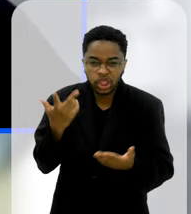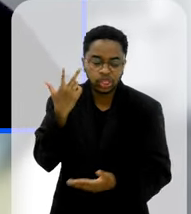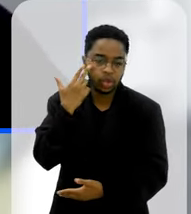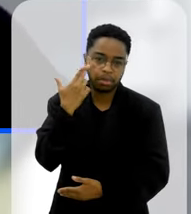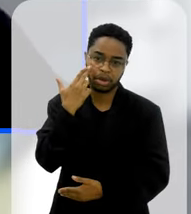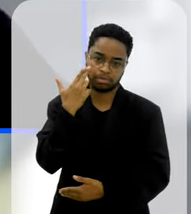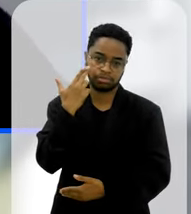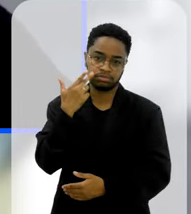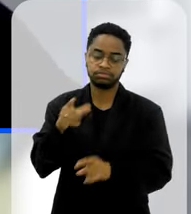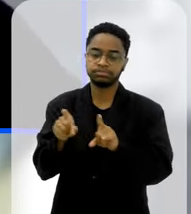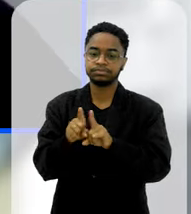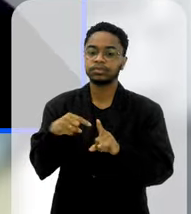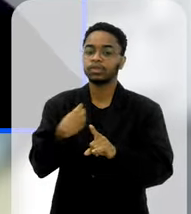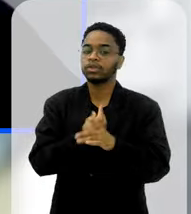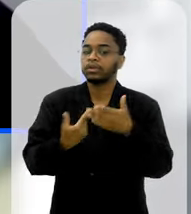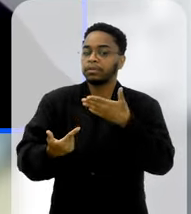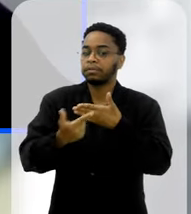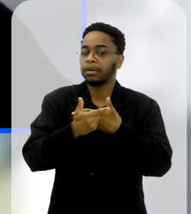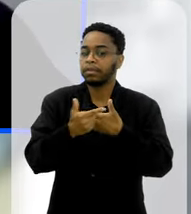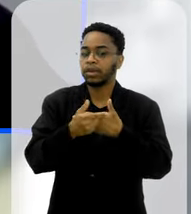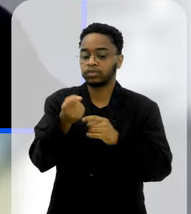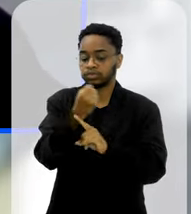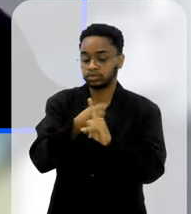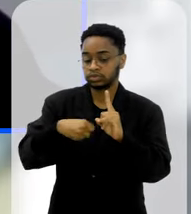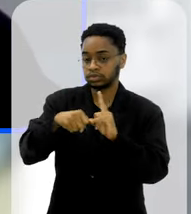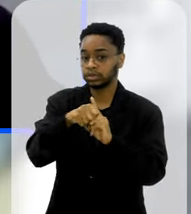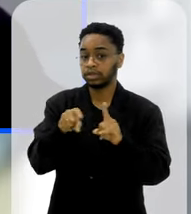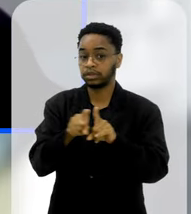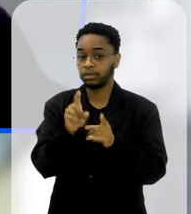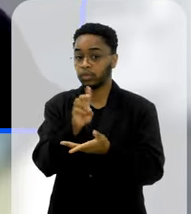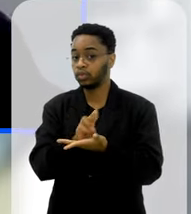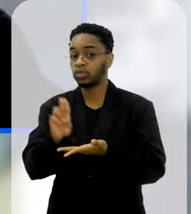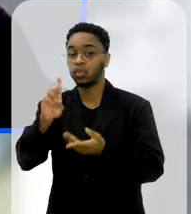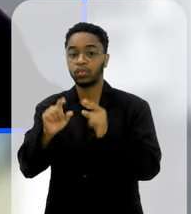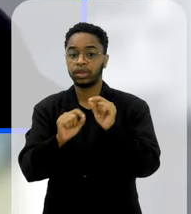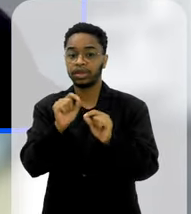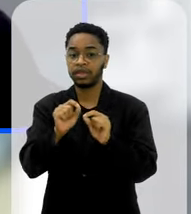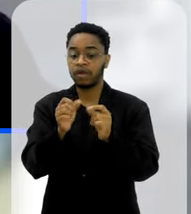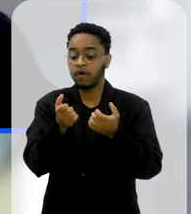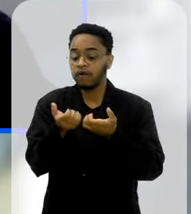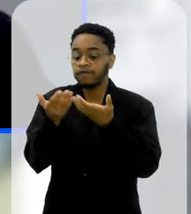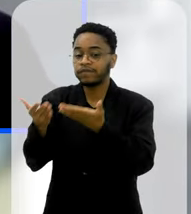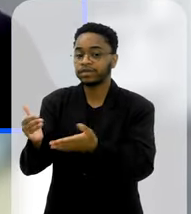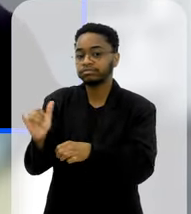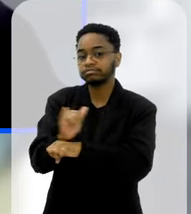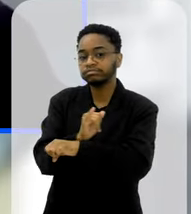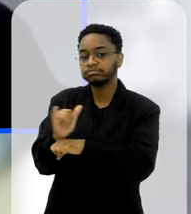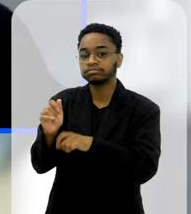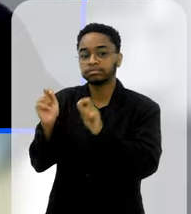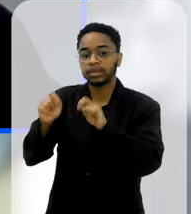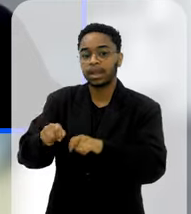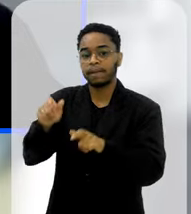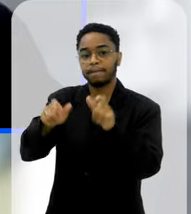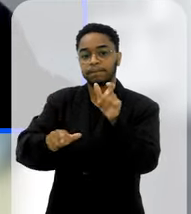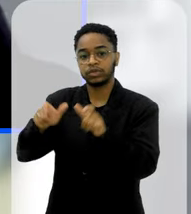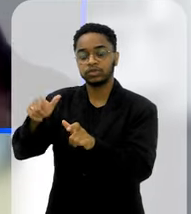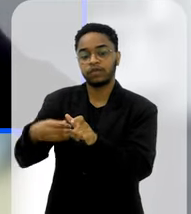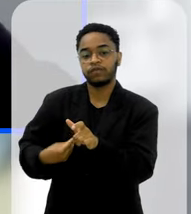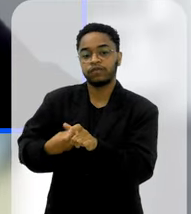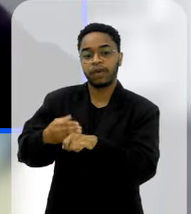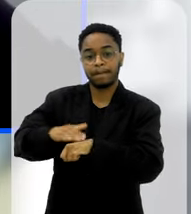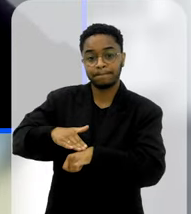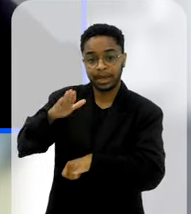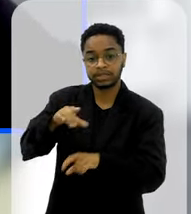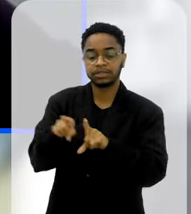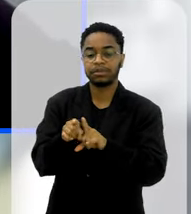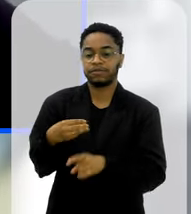tornou algo absolutamente normal, e o nosso papel, papel social, papel da universidade, é oferecer meios para que as